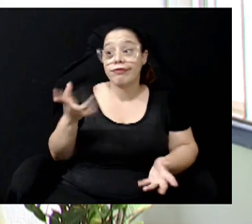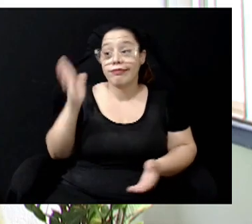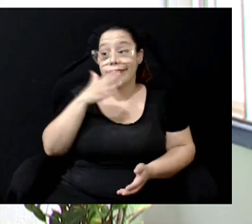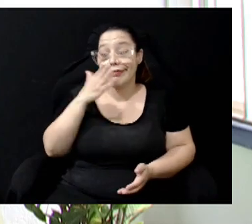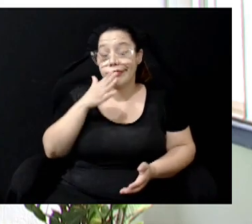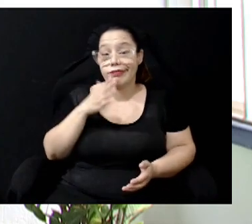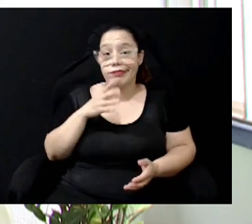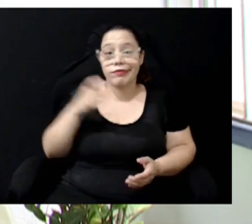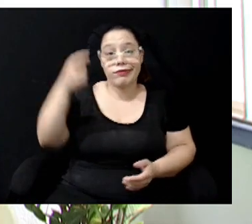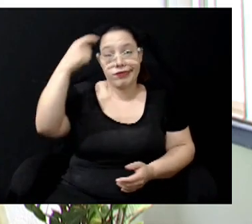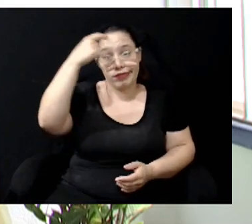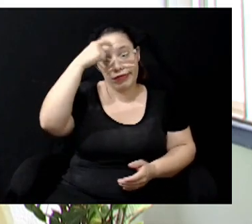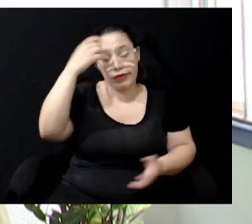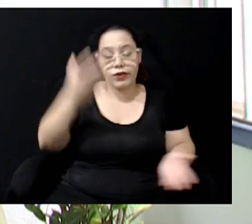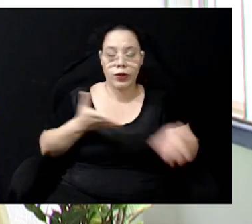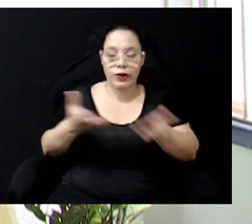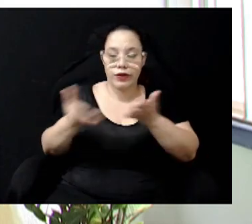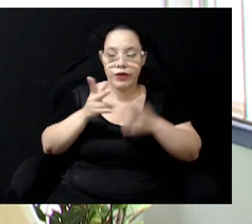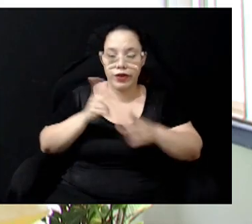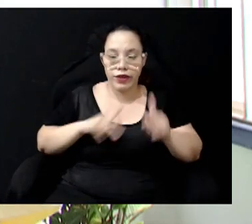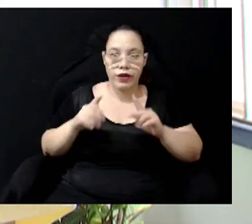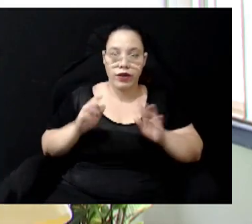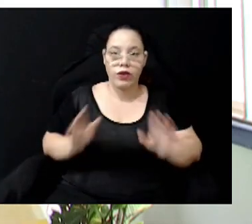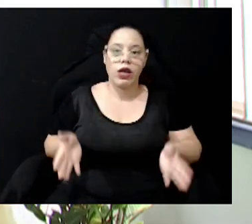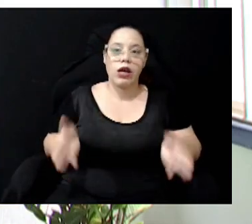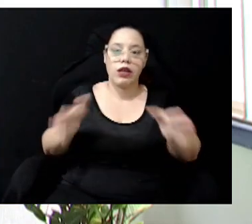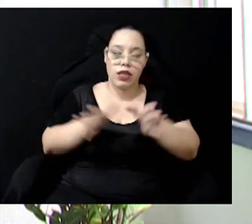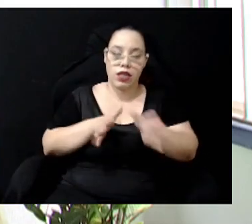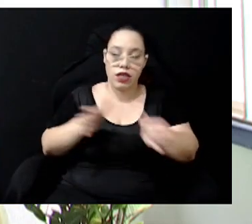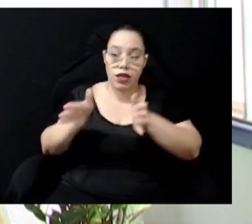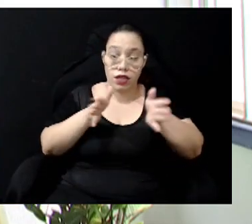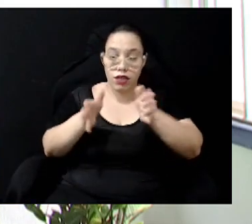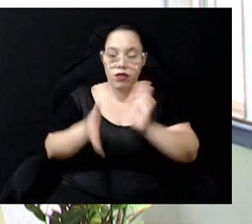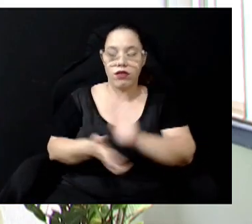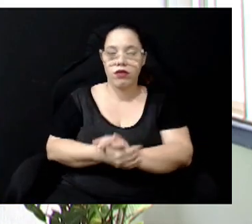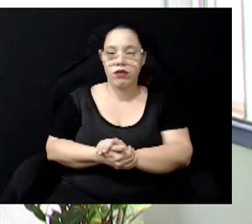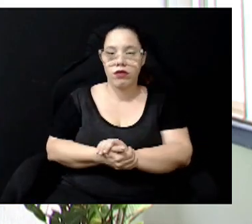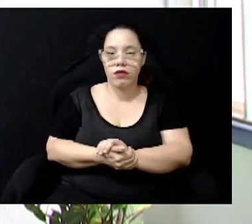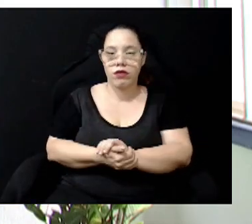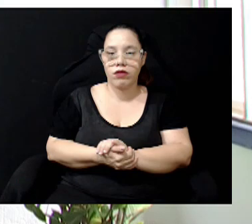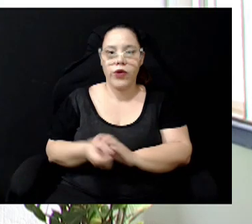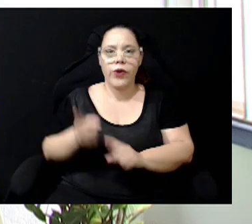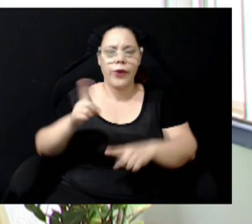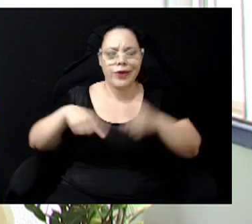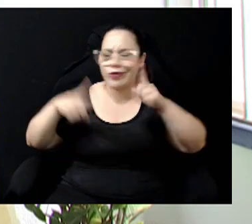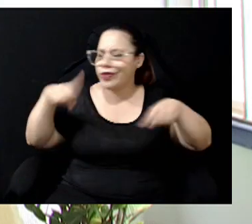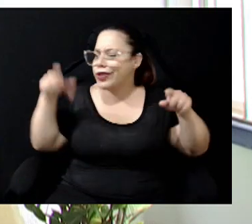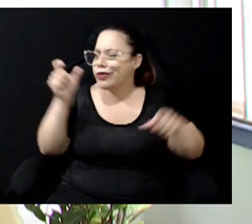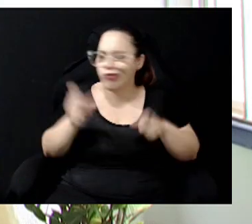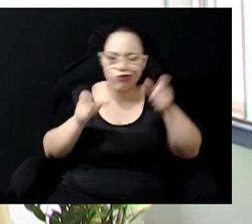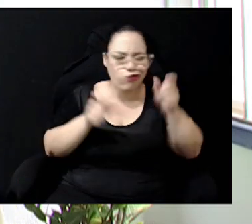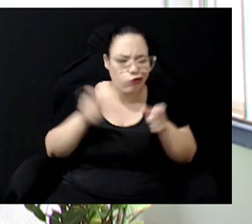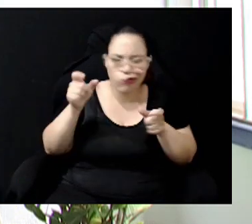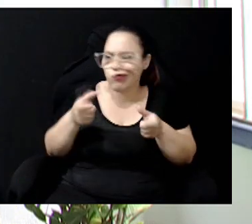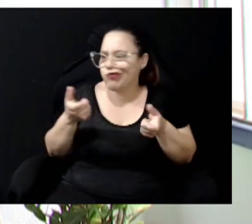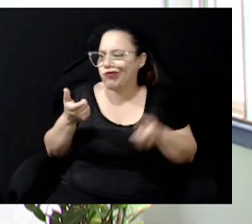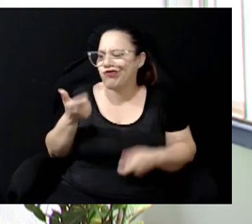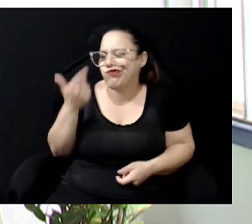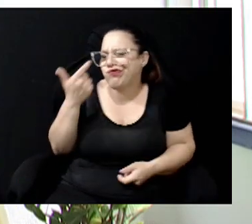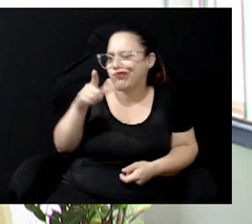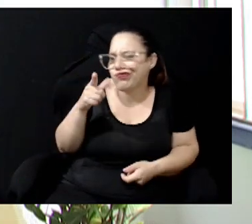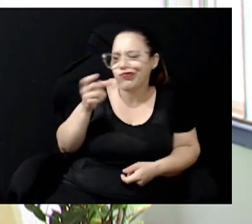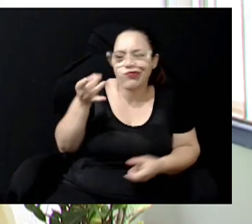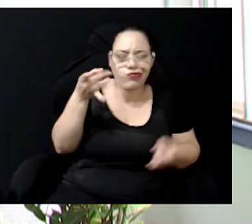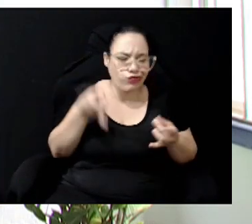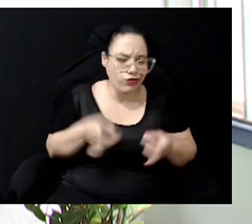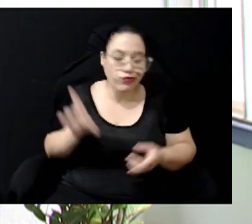dessa campanha. É um material acessível, são vários tipos de tampinhas, então não tem uma tampa específica, então pode ser